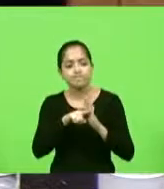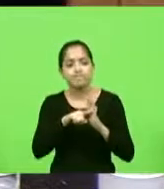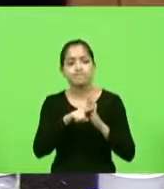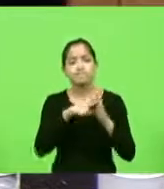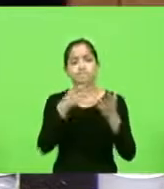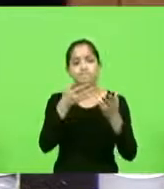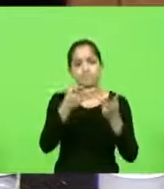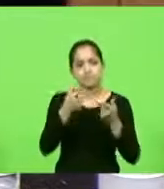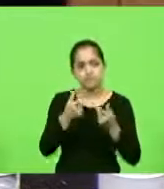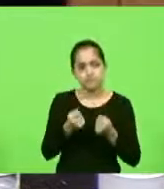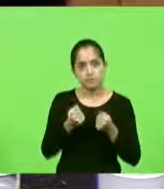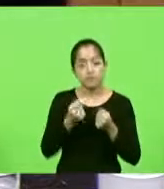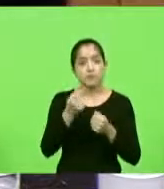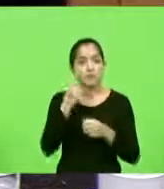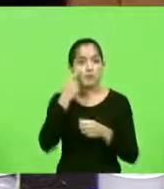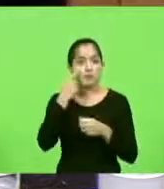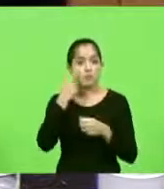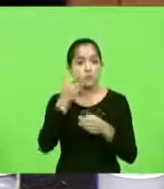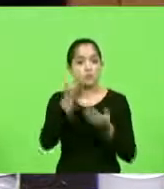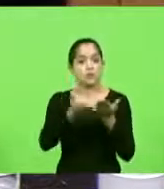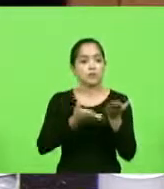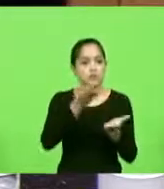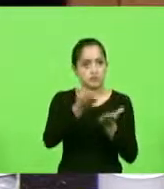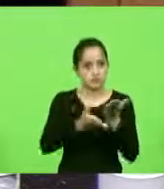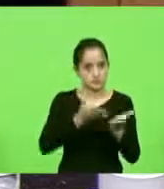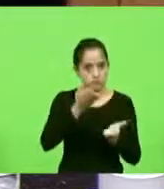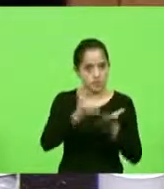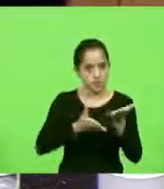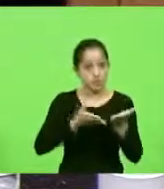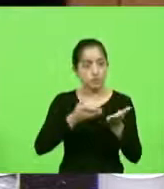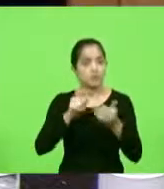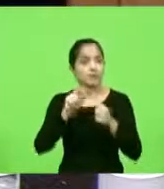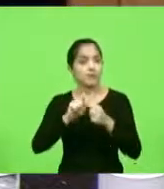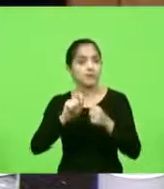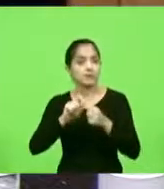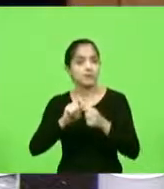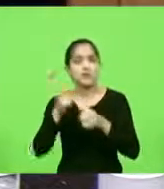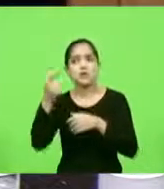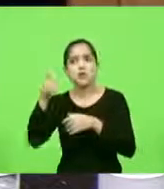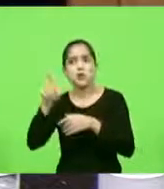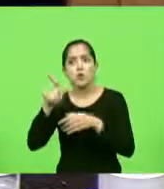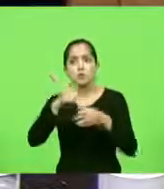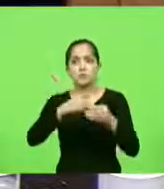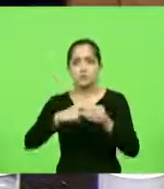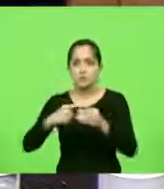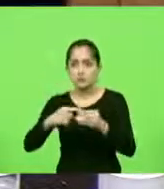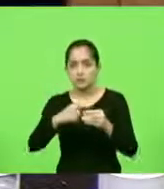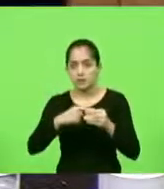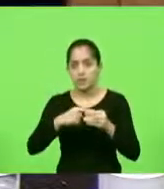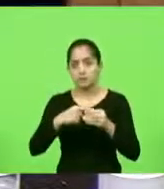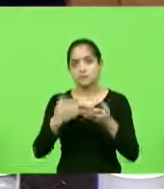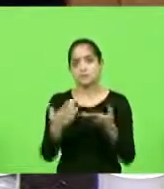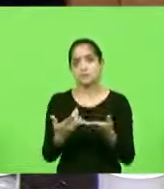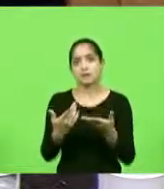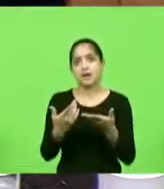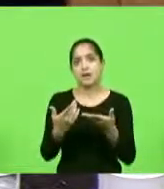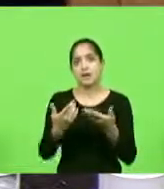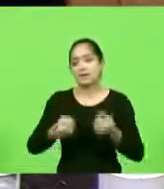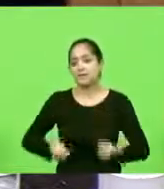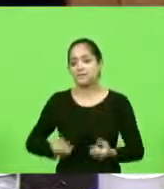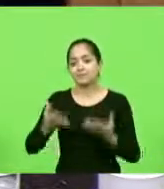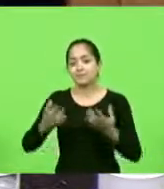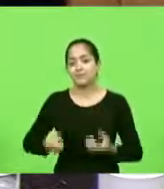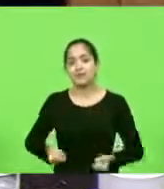aperfeiçoado e, assim, buscar que esse atendimento também seja feito em outras regiões. E aí deixa de ter um gasto